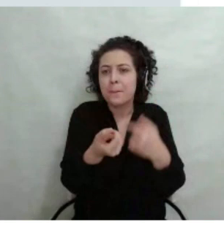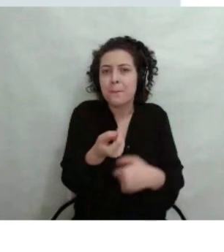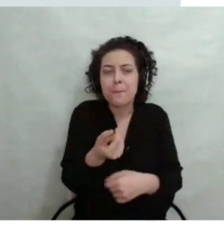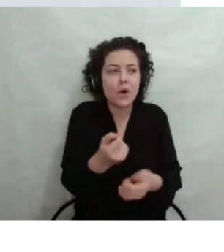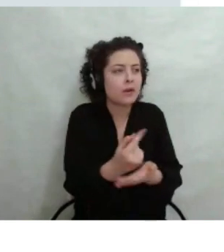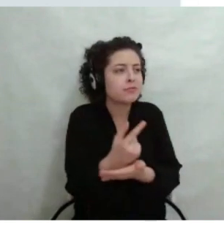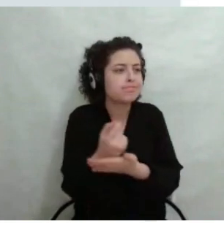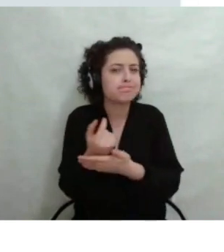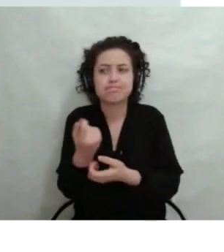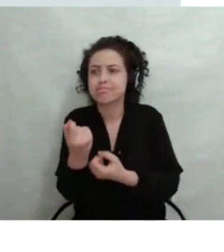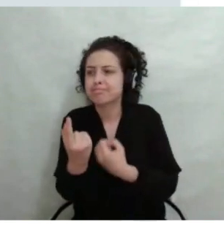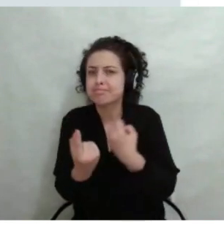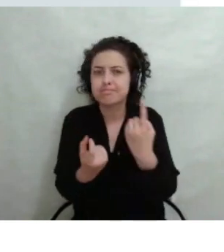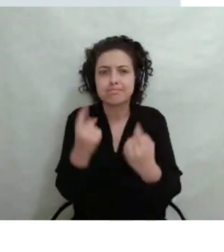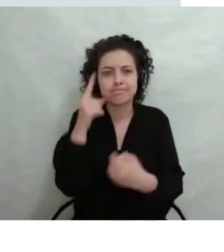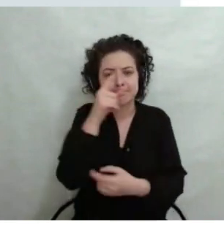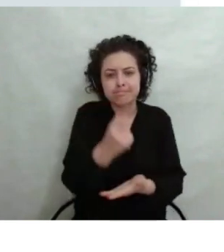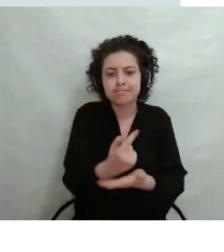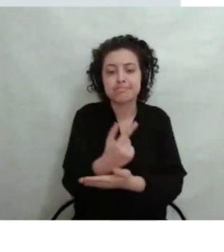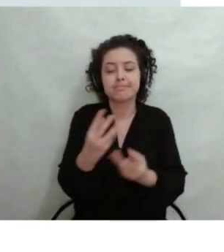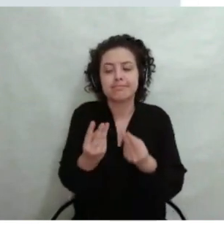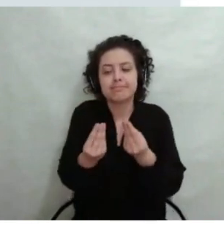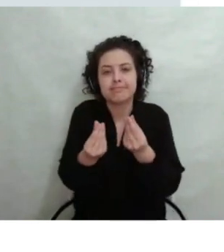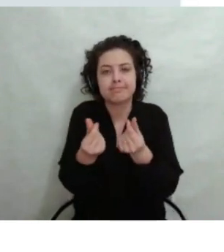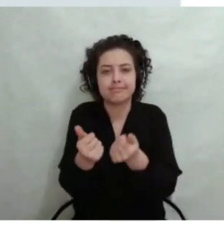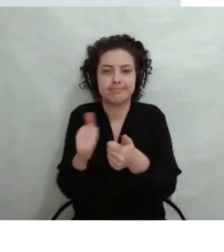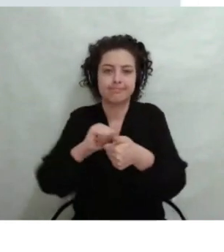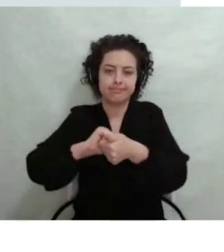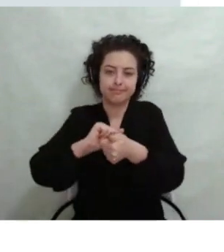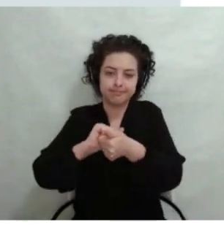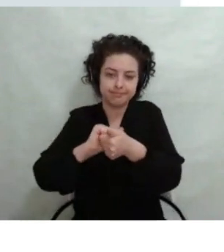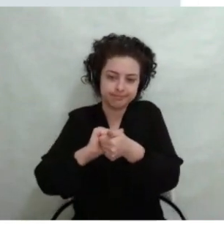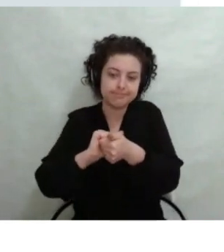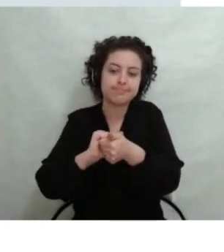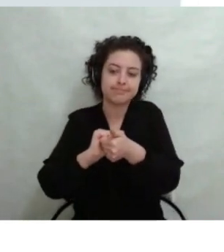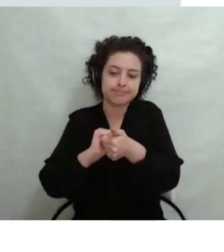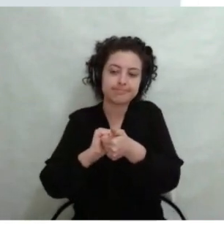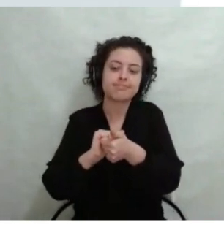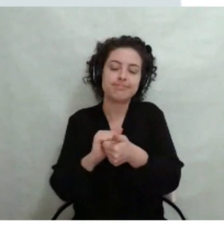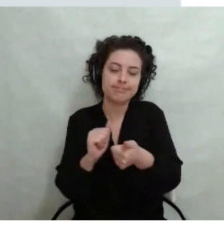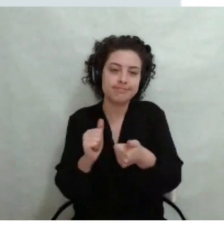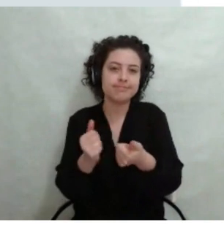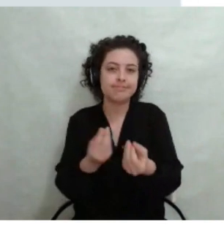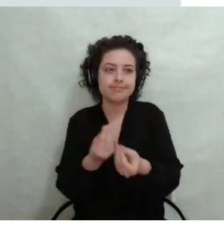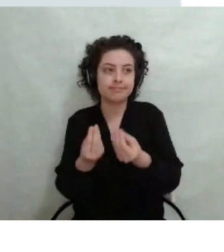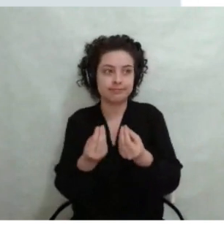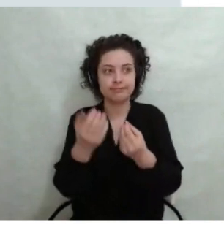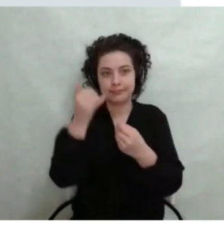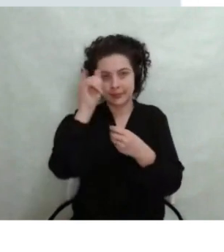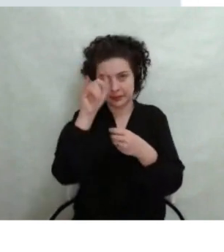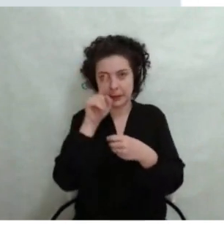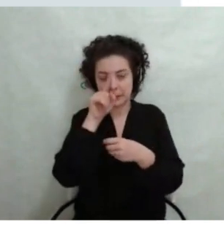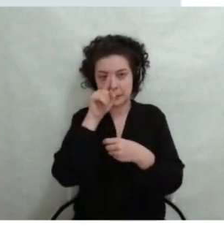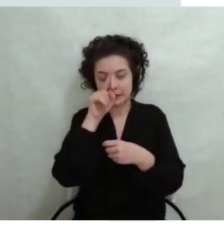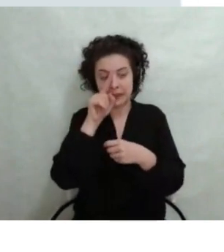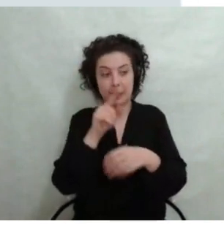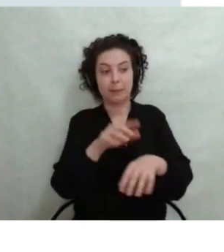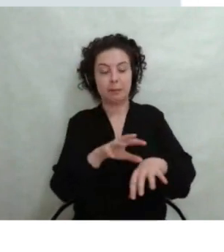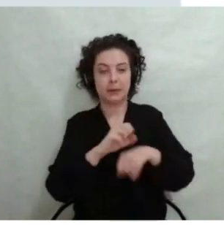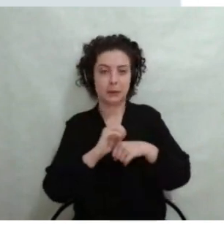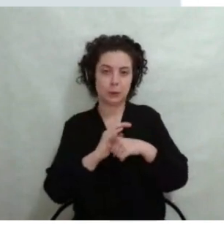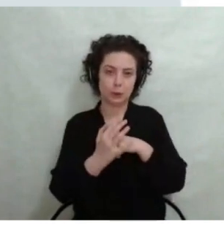e também a qualidade das máscaras que pudesse minimizar os riscos de contaminação do nosso profissional de